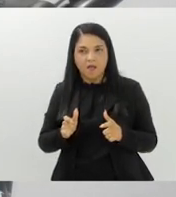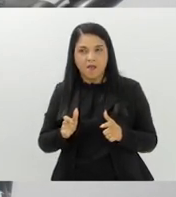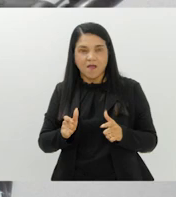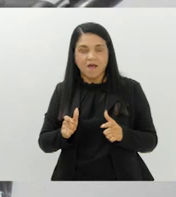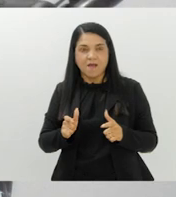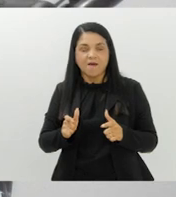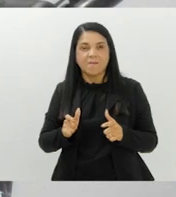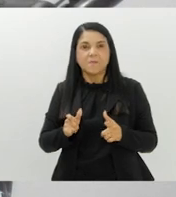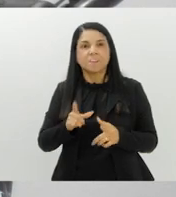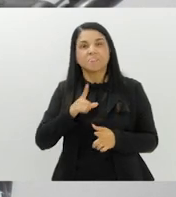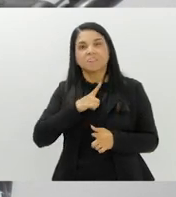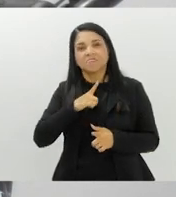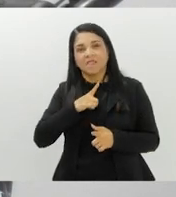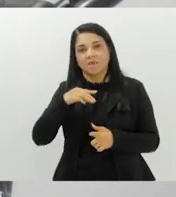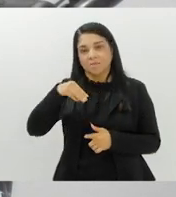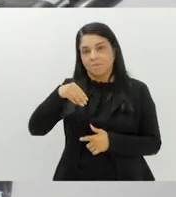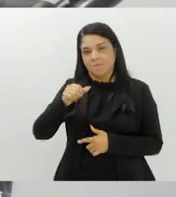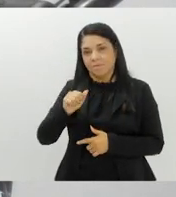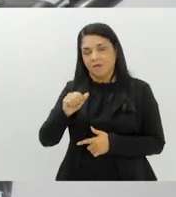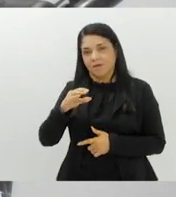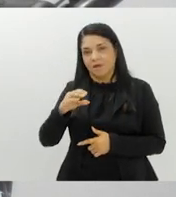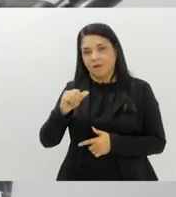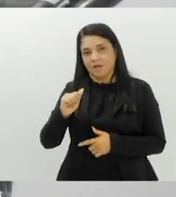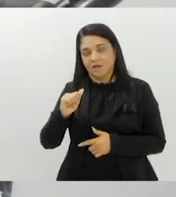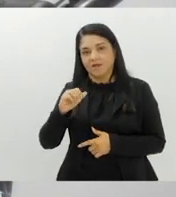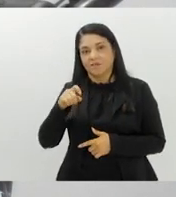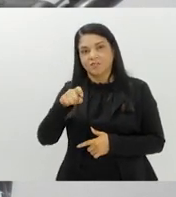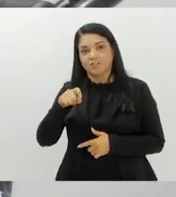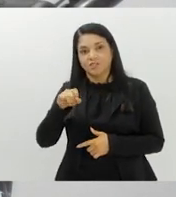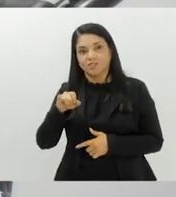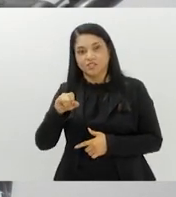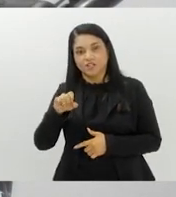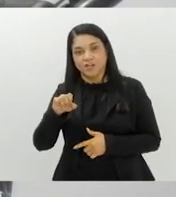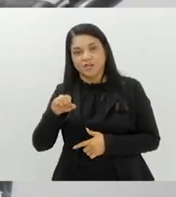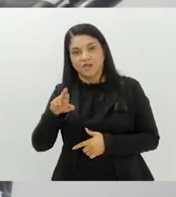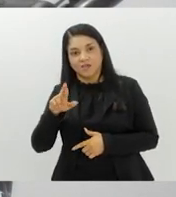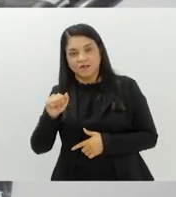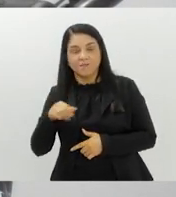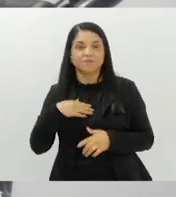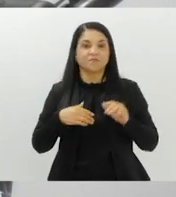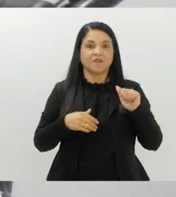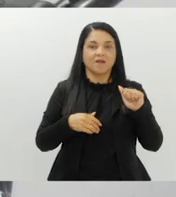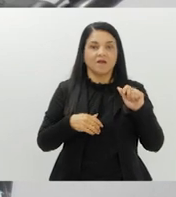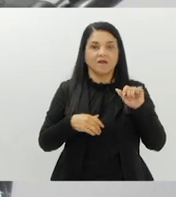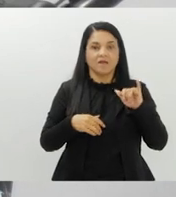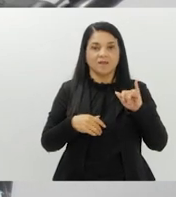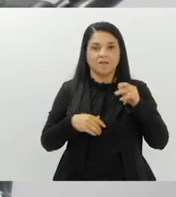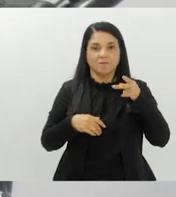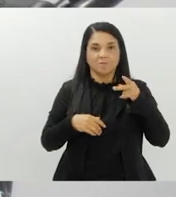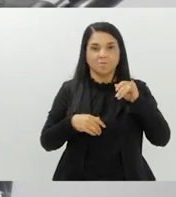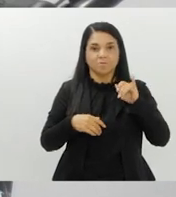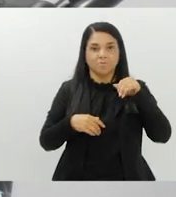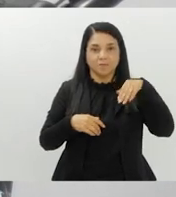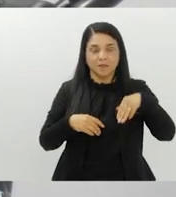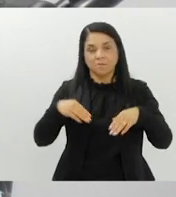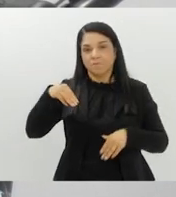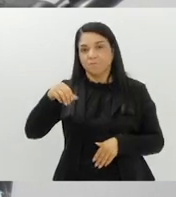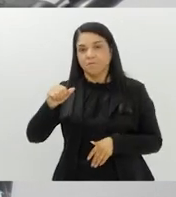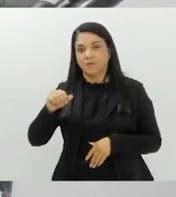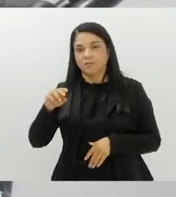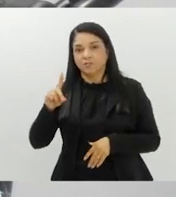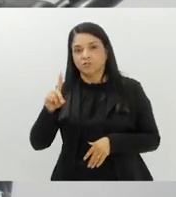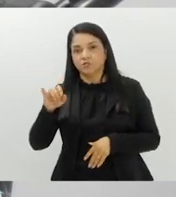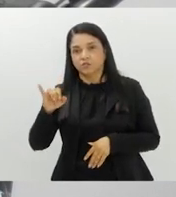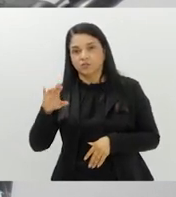como a gente tem macaxeira, aipim, a gente tem, sei lá, mandioca, a gente tem